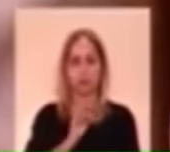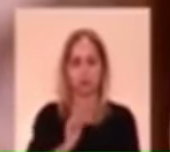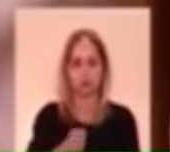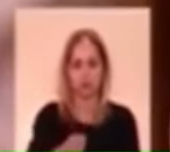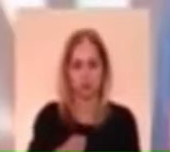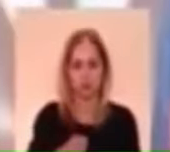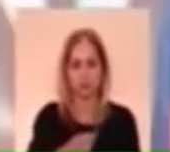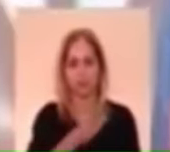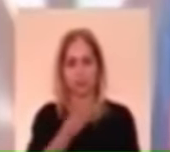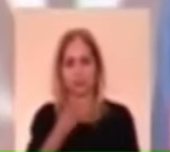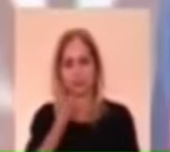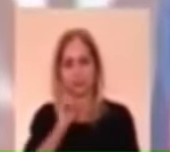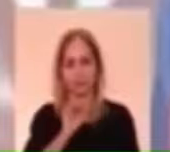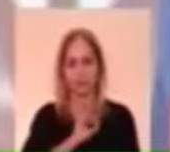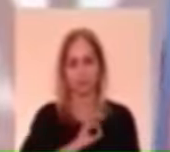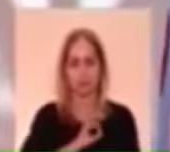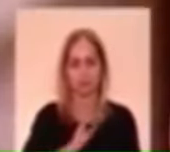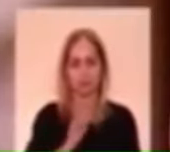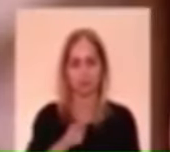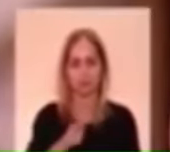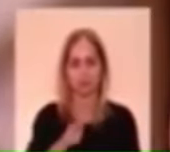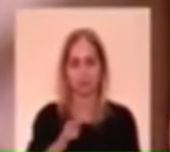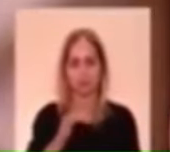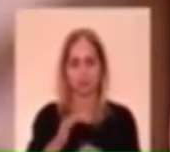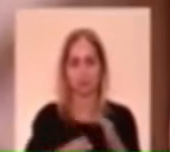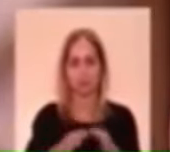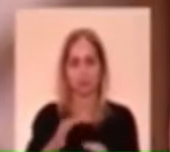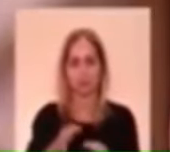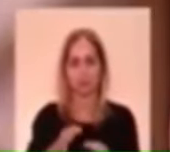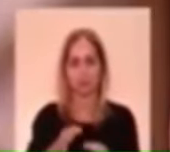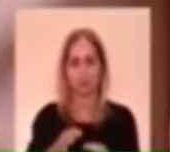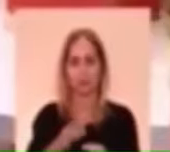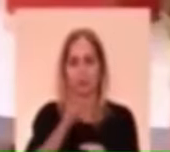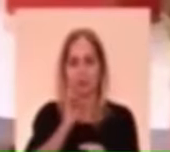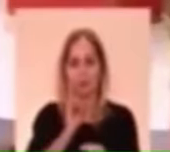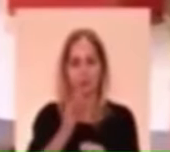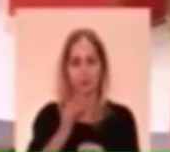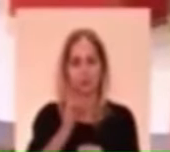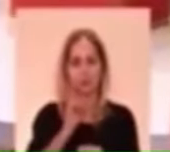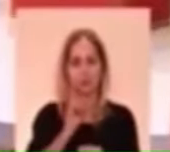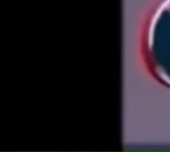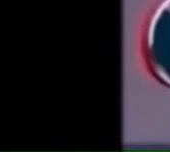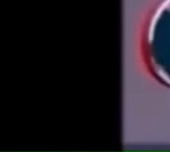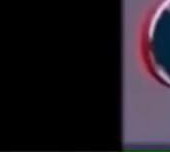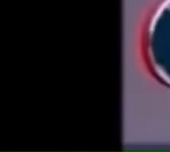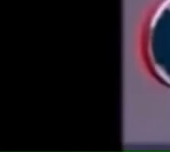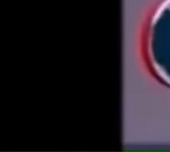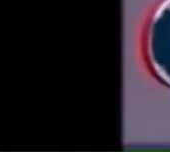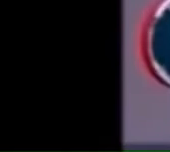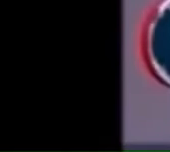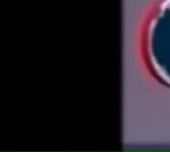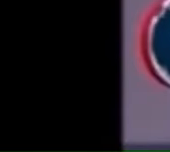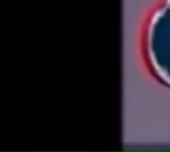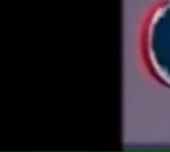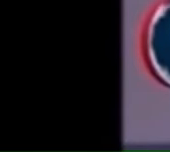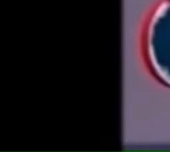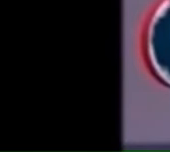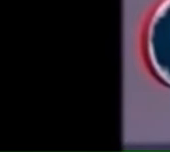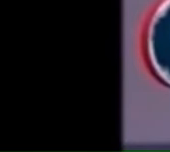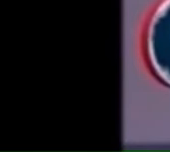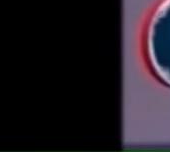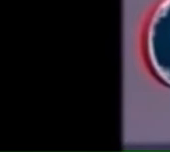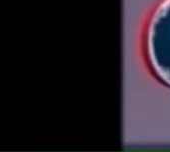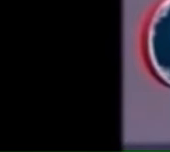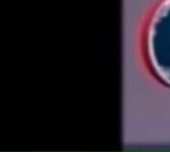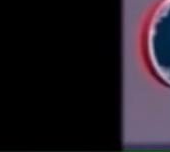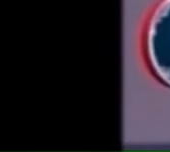maneira curiosa dizia este recluso que tinha confessado realmente a prática do crime que a mulher dele